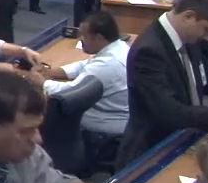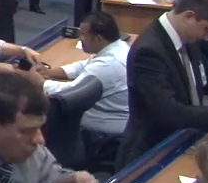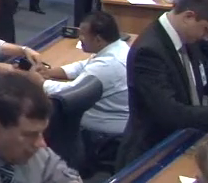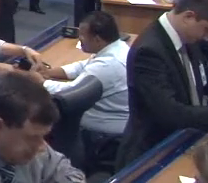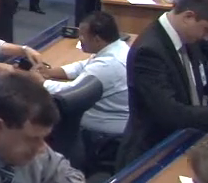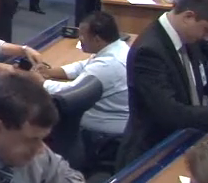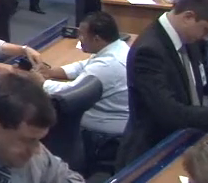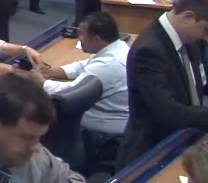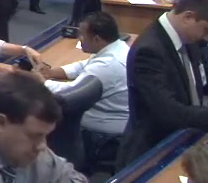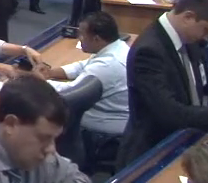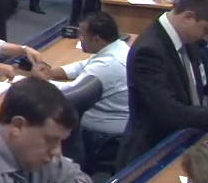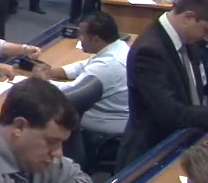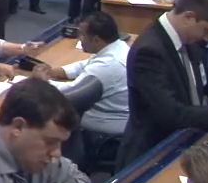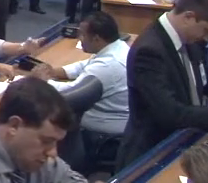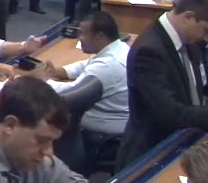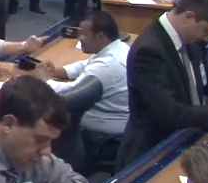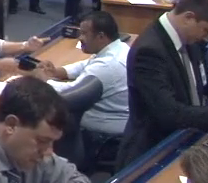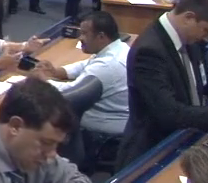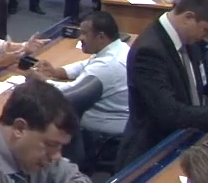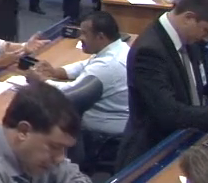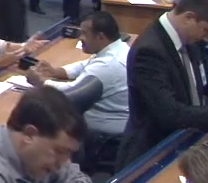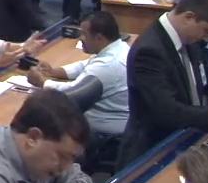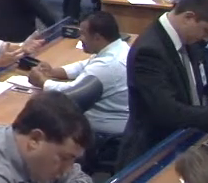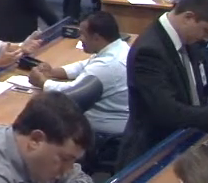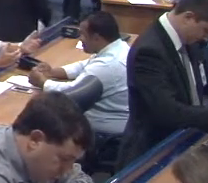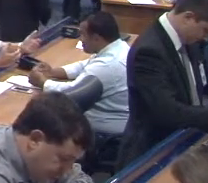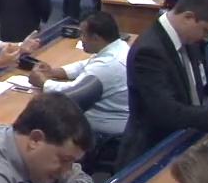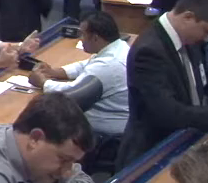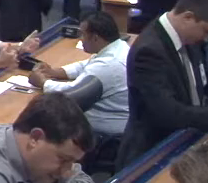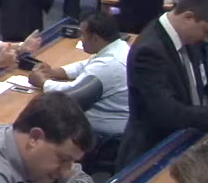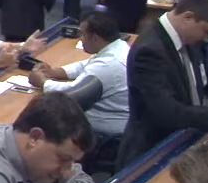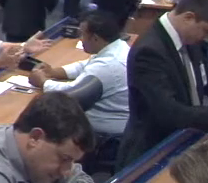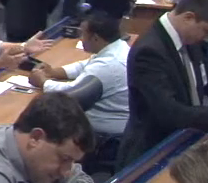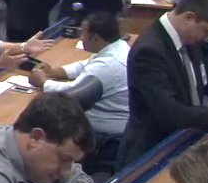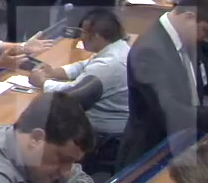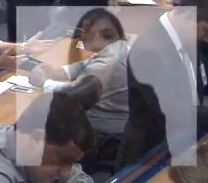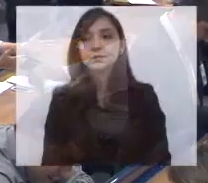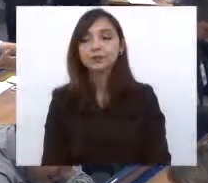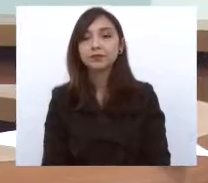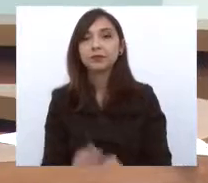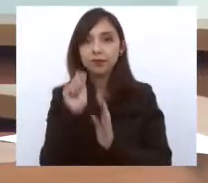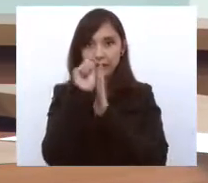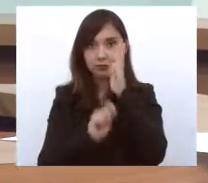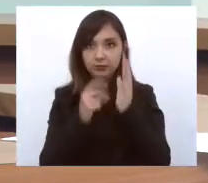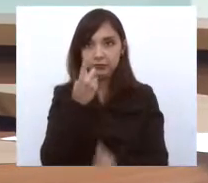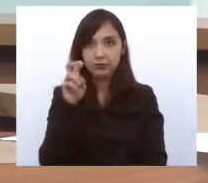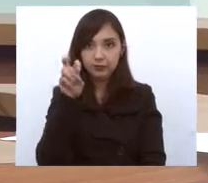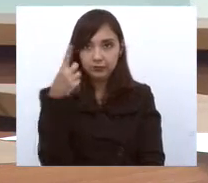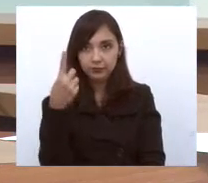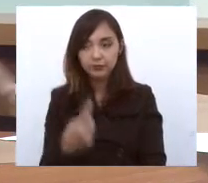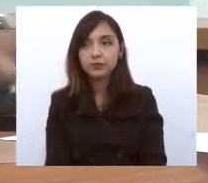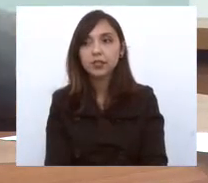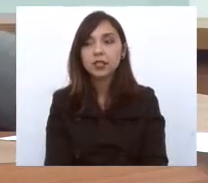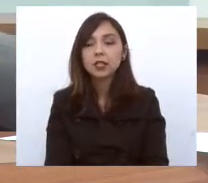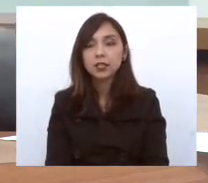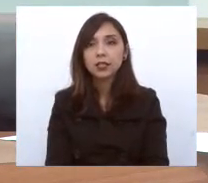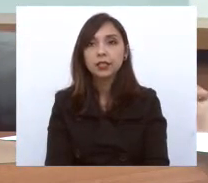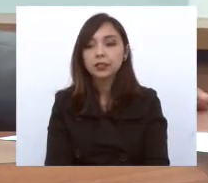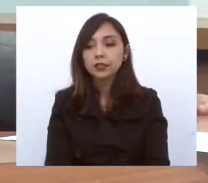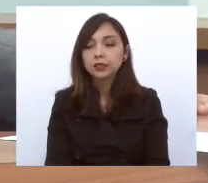Pela ordem, presidente. Pela ordem, vereador Laércio Santos. Pelo artigo 151, senhor presidente. Pelo artigo 151, vereador.